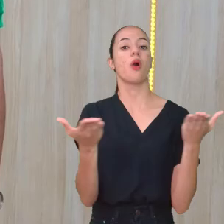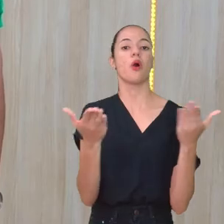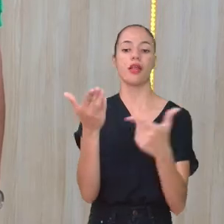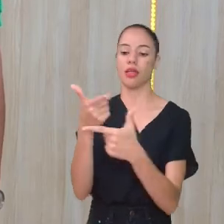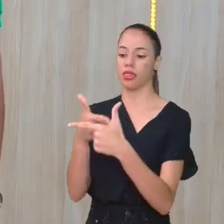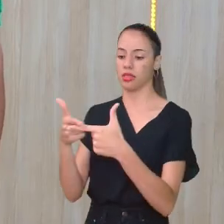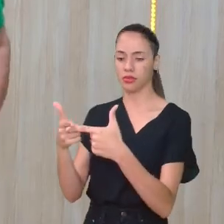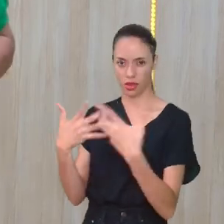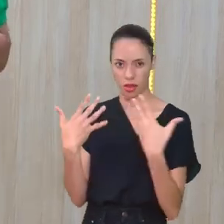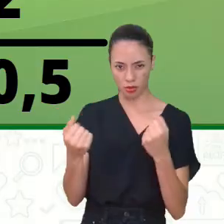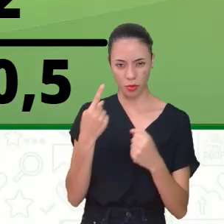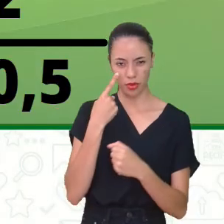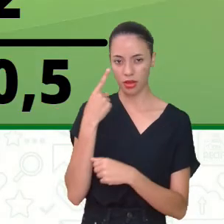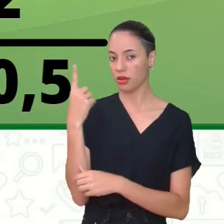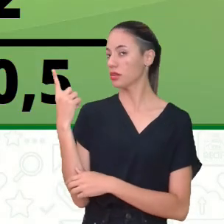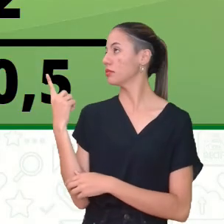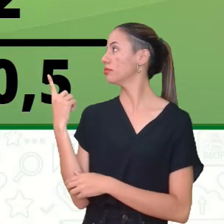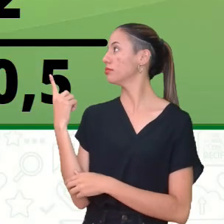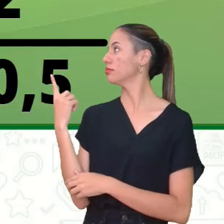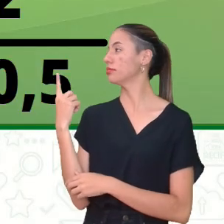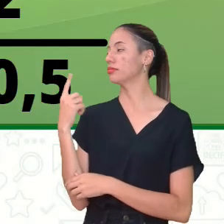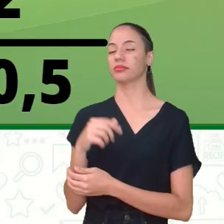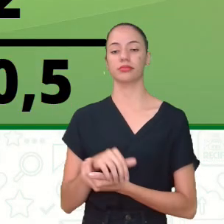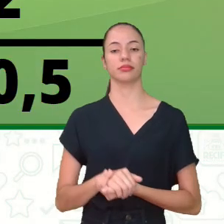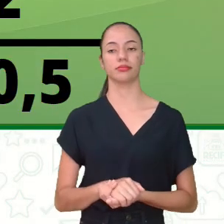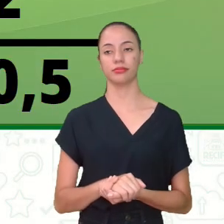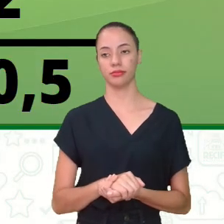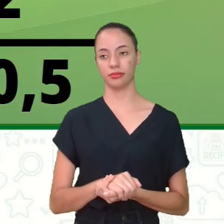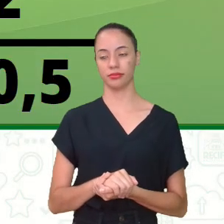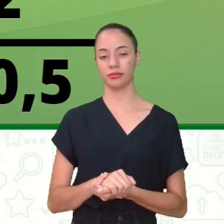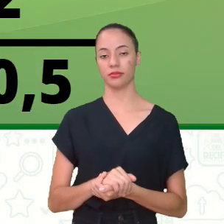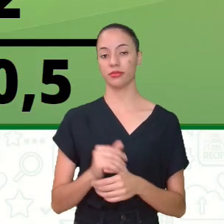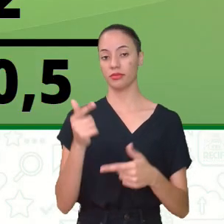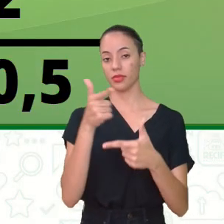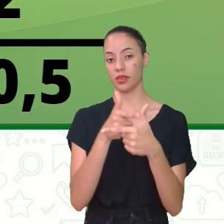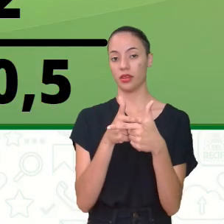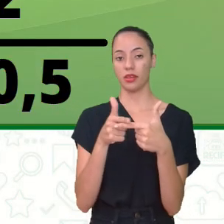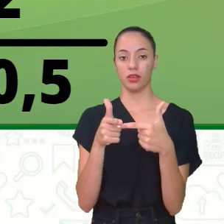Vamos ver como é que fica? Olha só. Quando eu divido